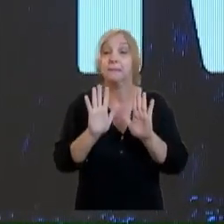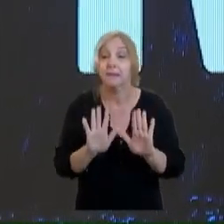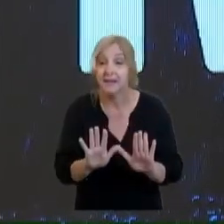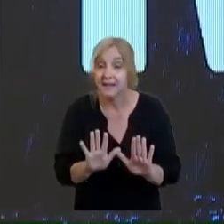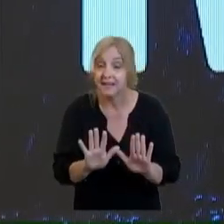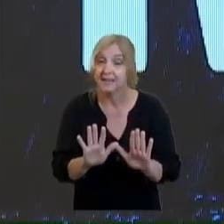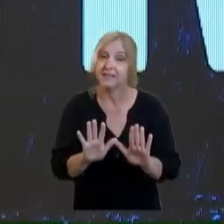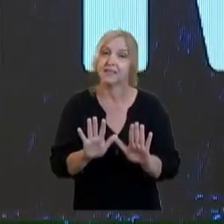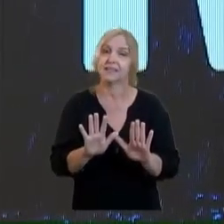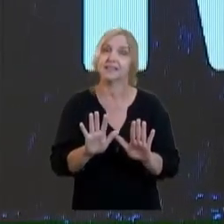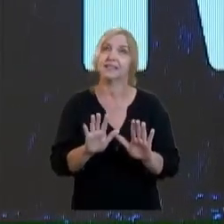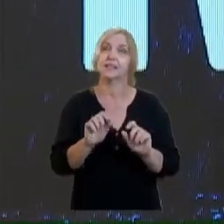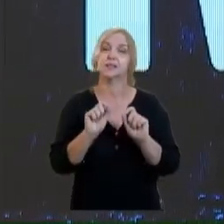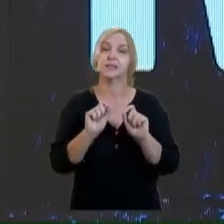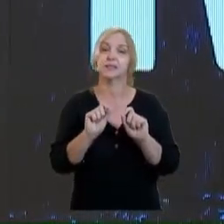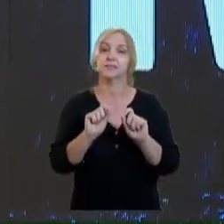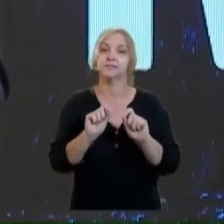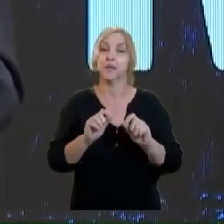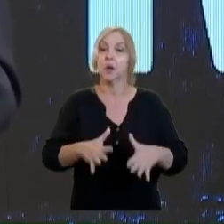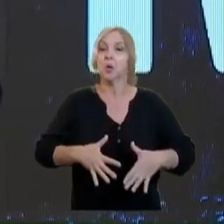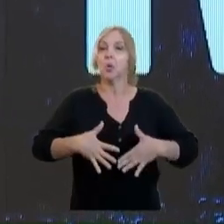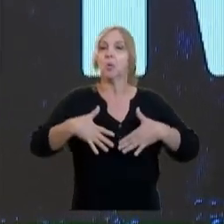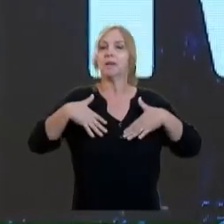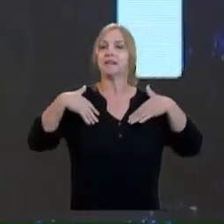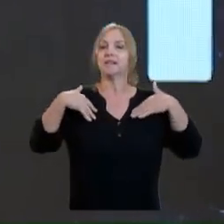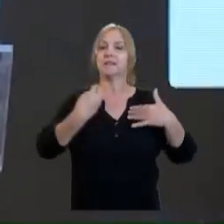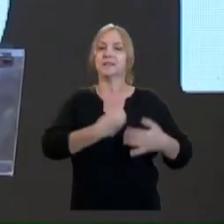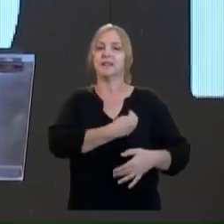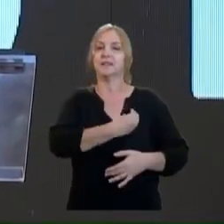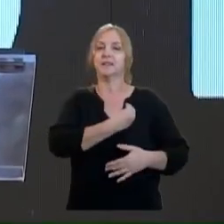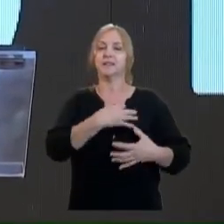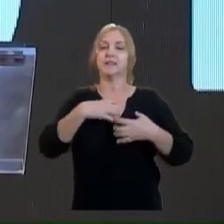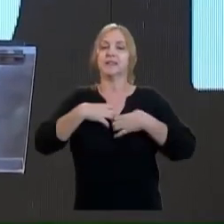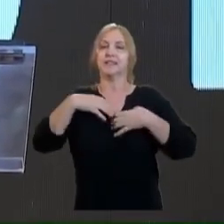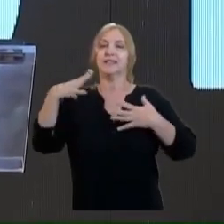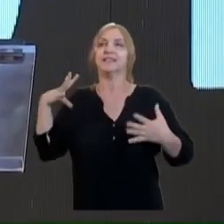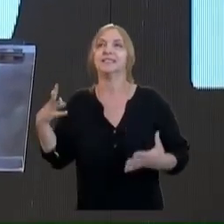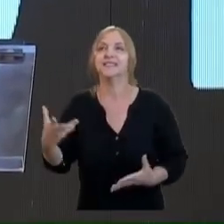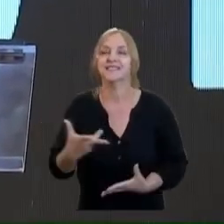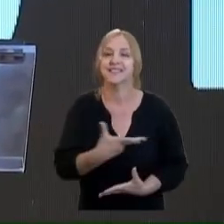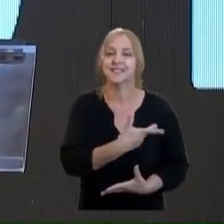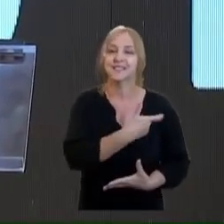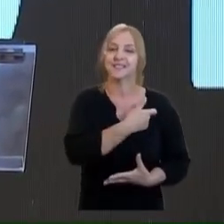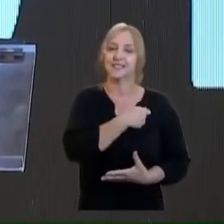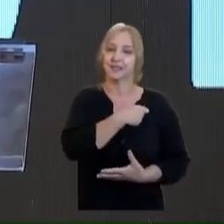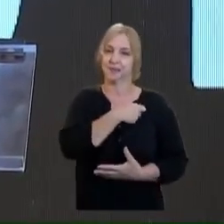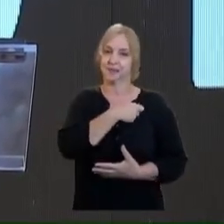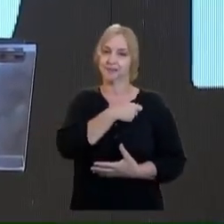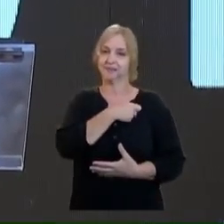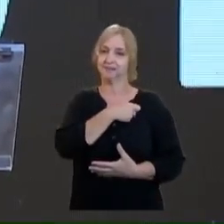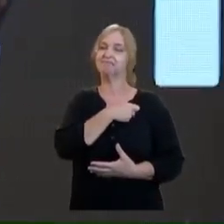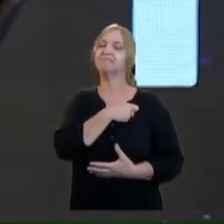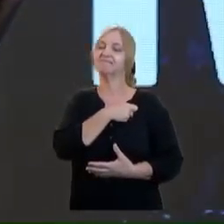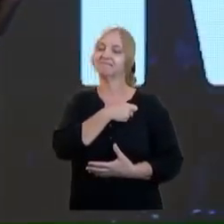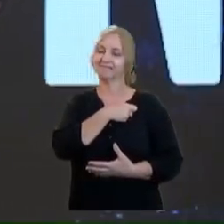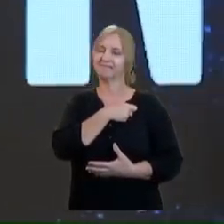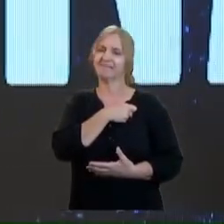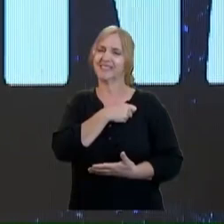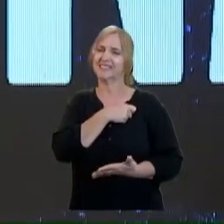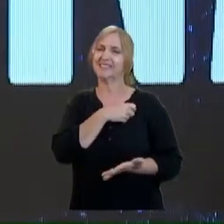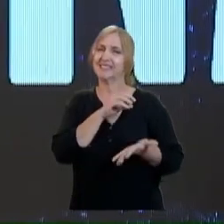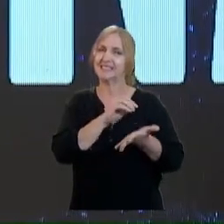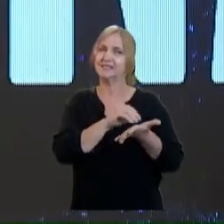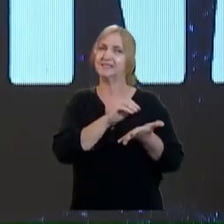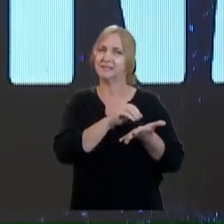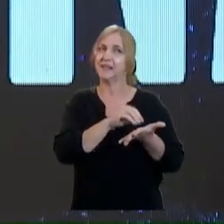ter uma coisa que é o prazer da vida, a alegria da salvação. Sempre há alguma coisa que falta, porque sabe